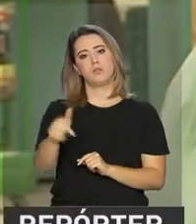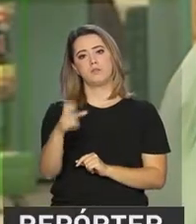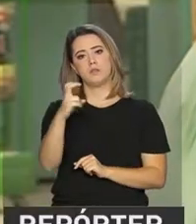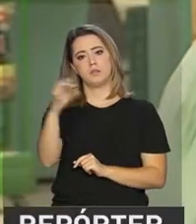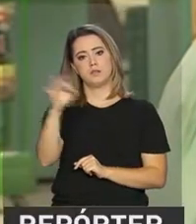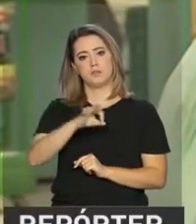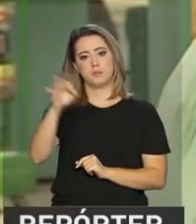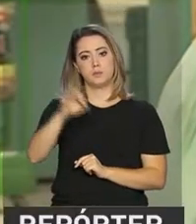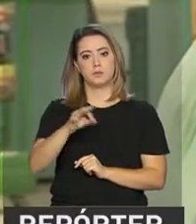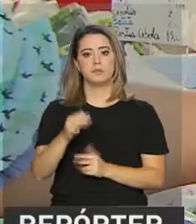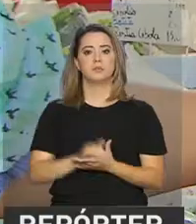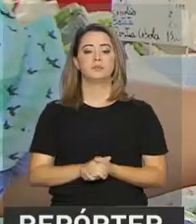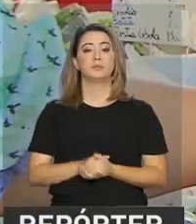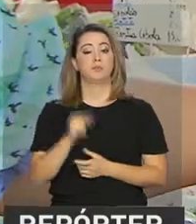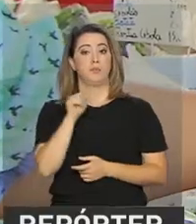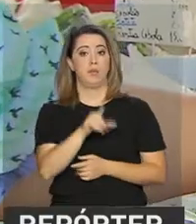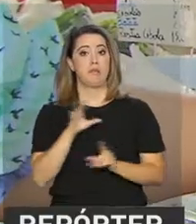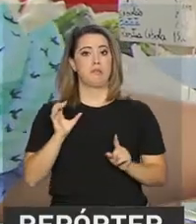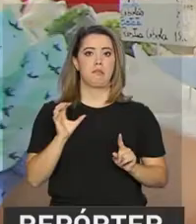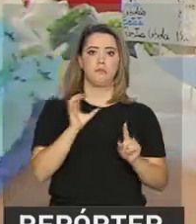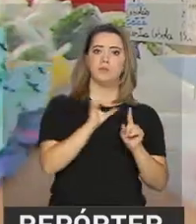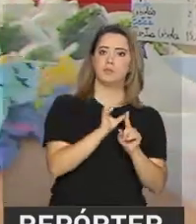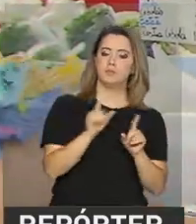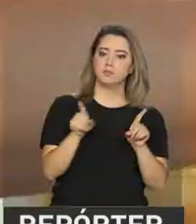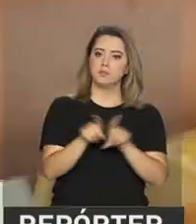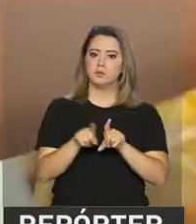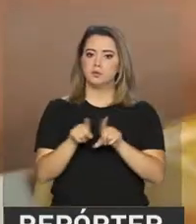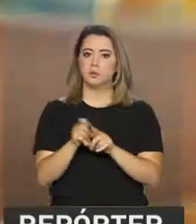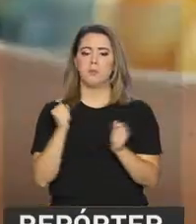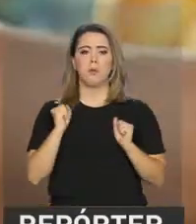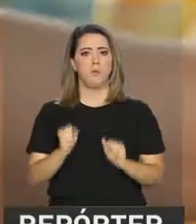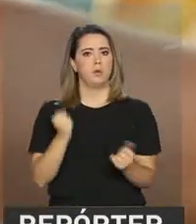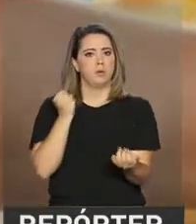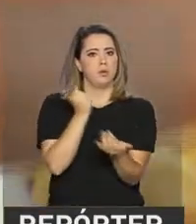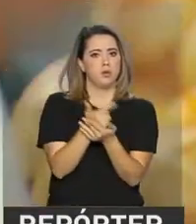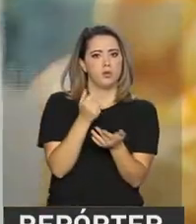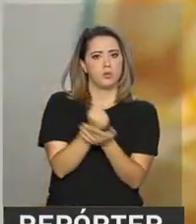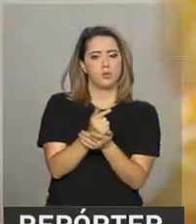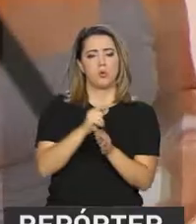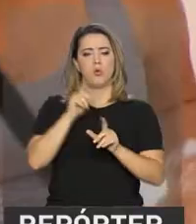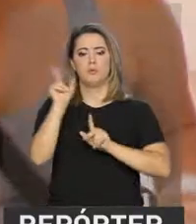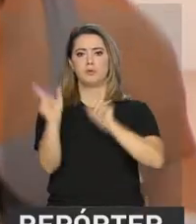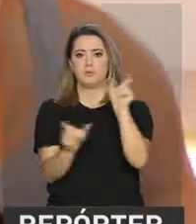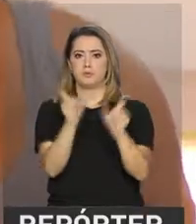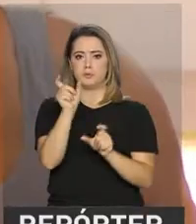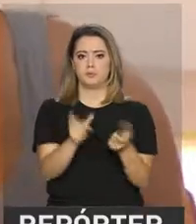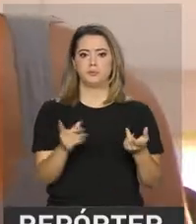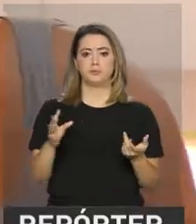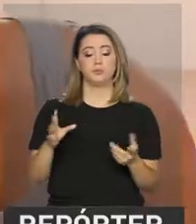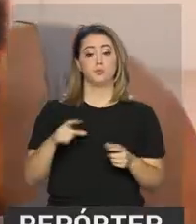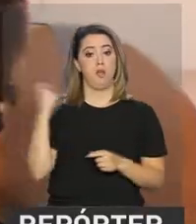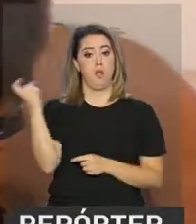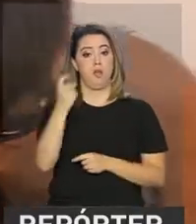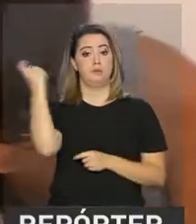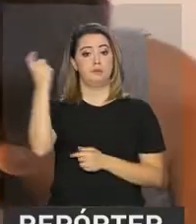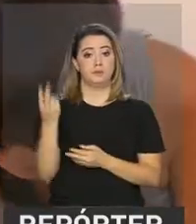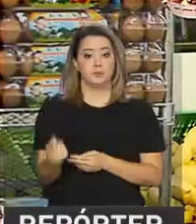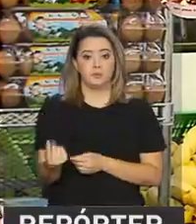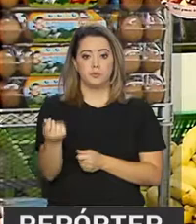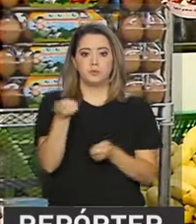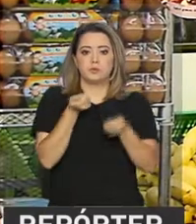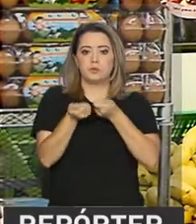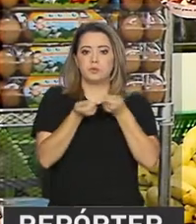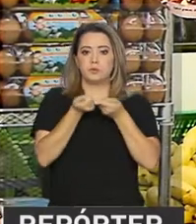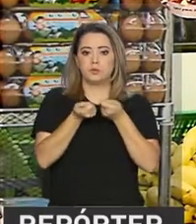dos últimos 12 meses e tem impacto direto sobre o poder de compra da população a alta dos preços sob controle